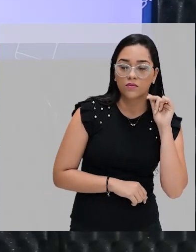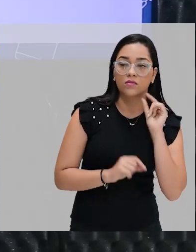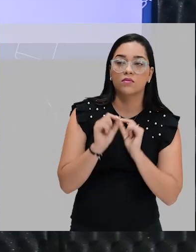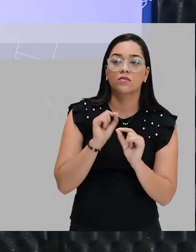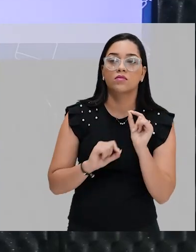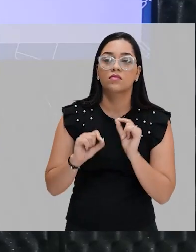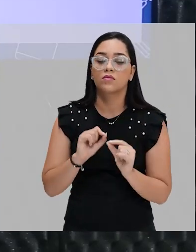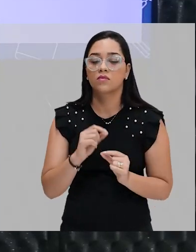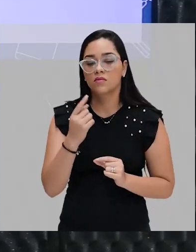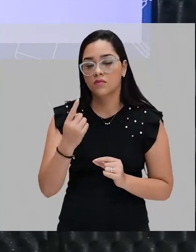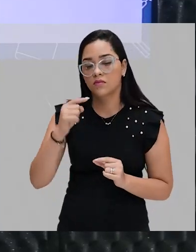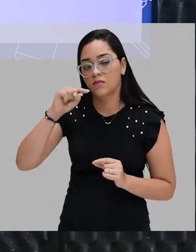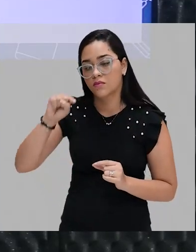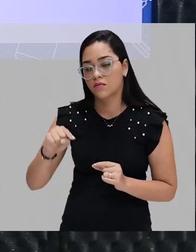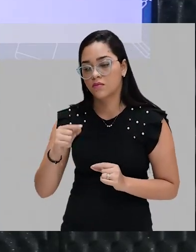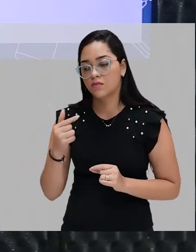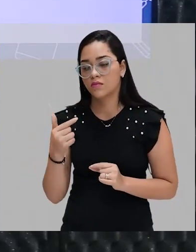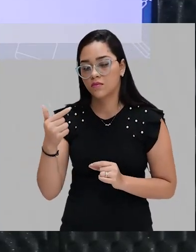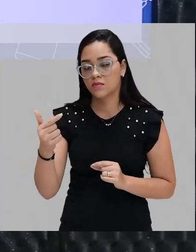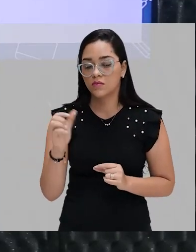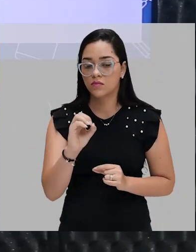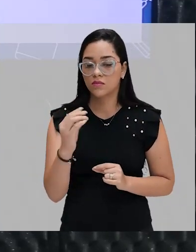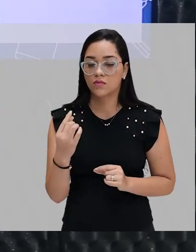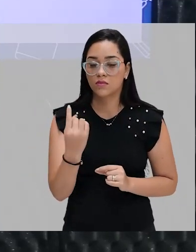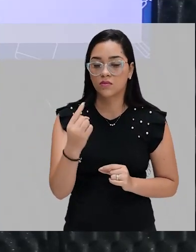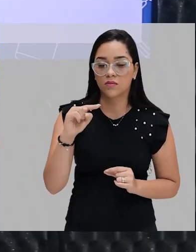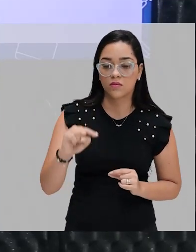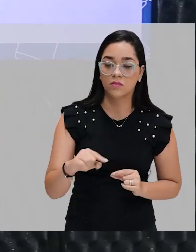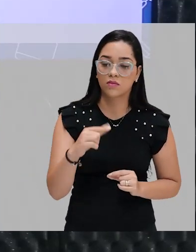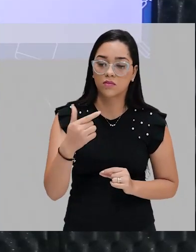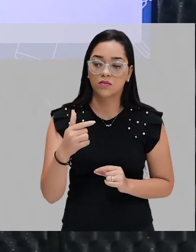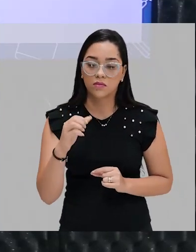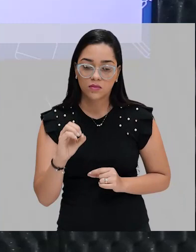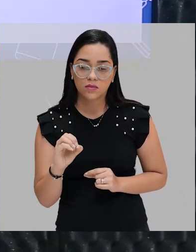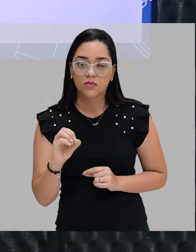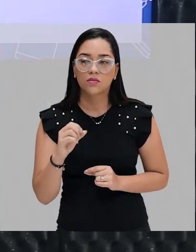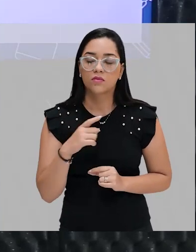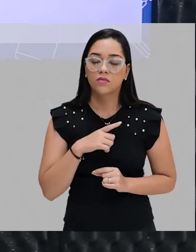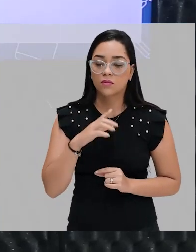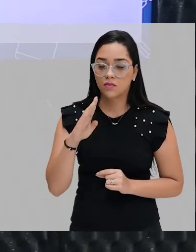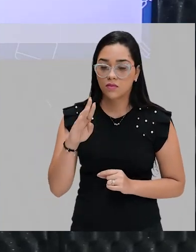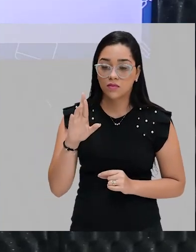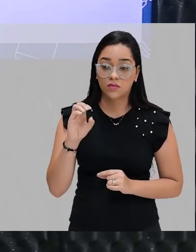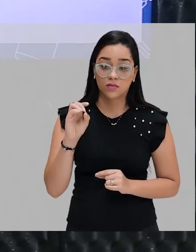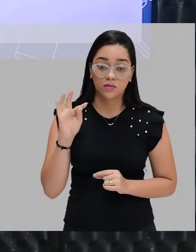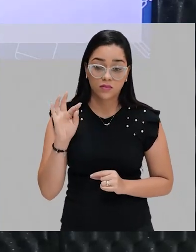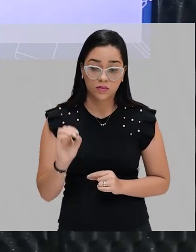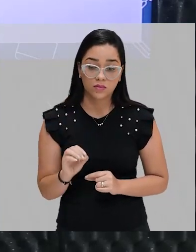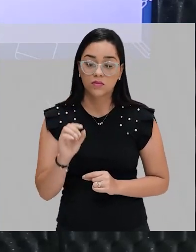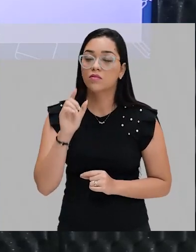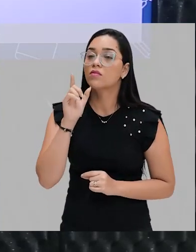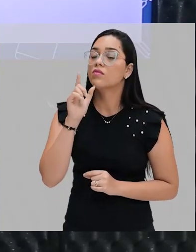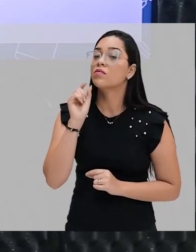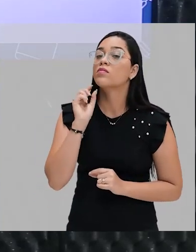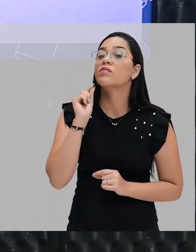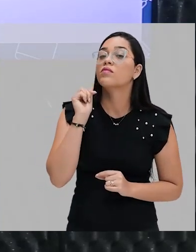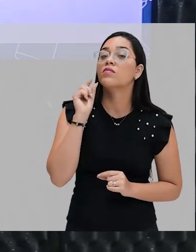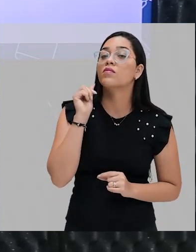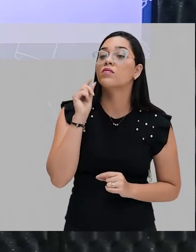de 1,2 ou 1,20 grama do brometo de sódio para,